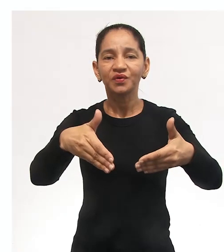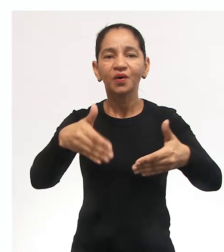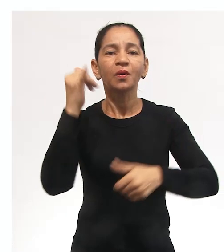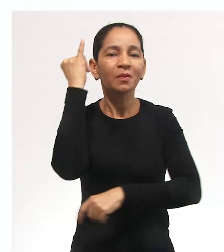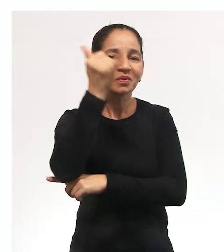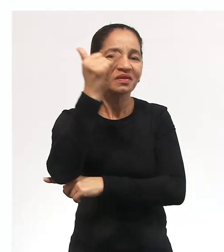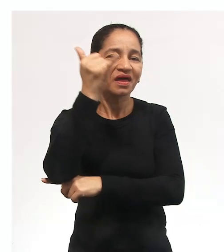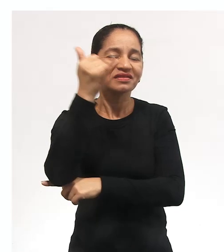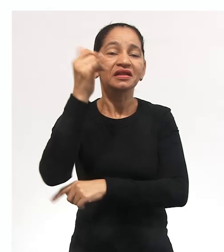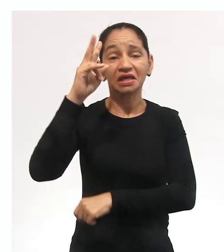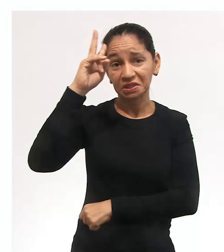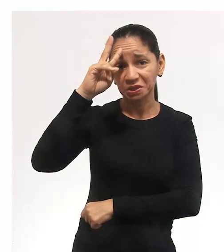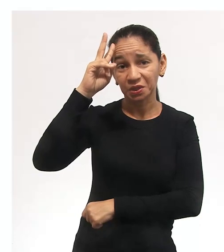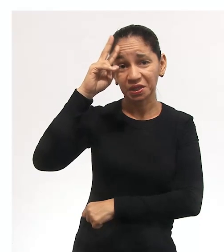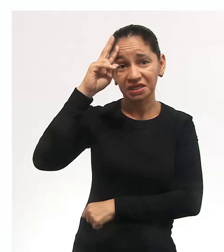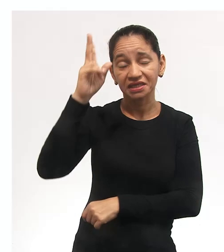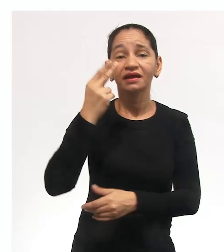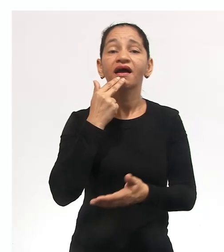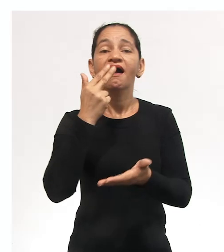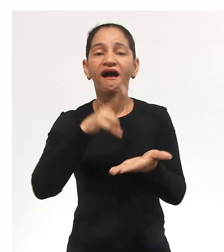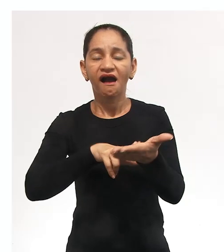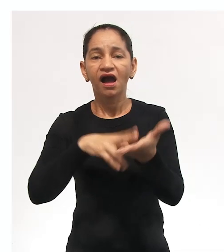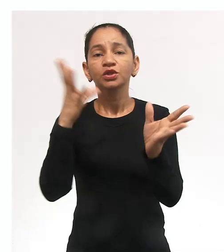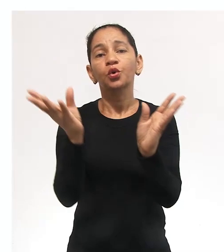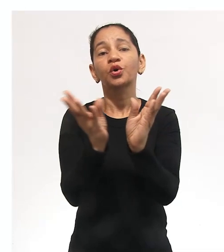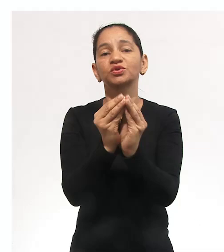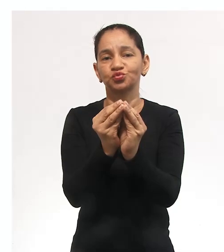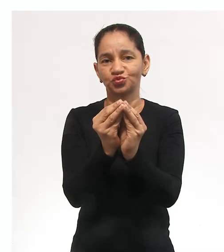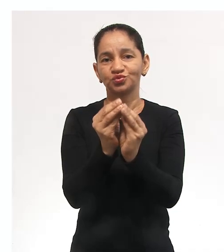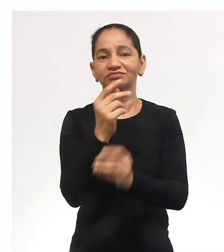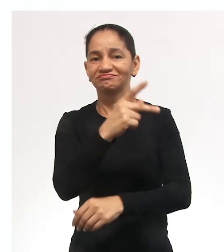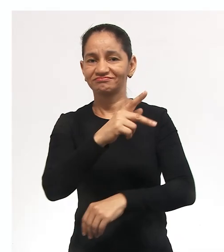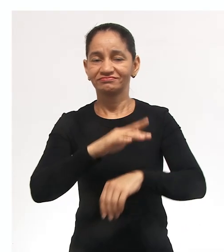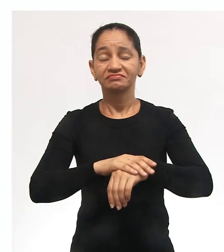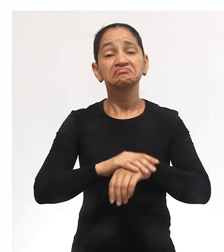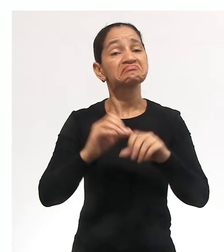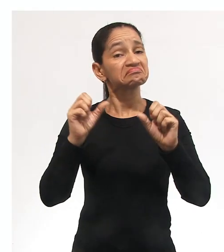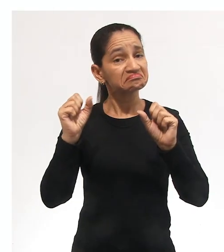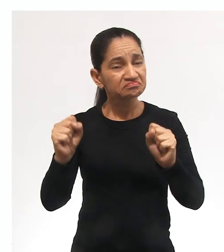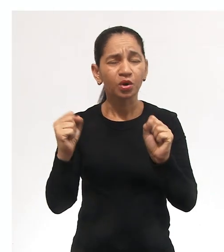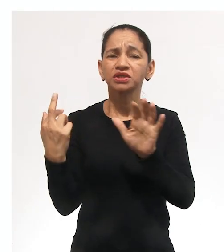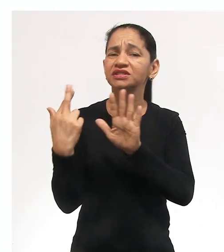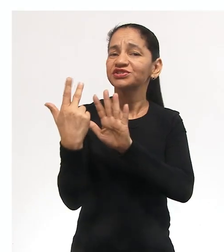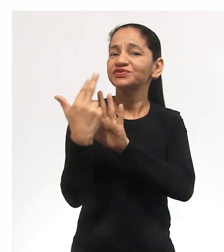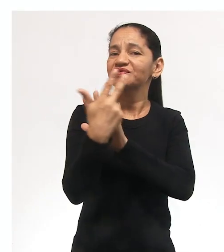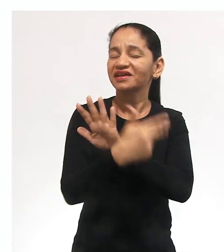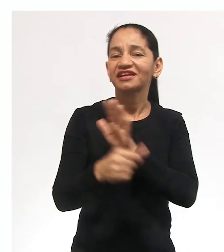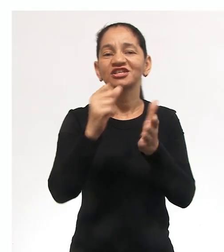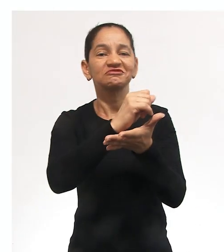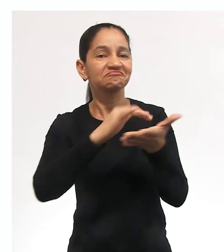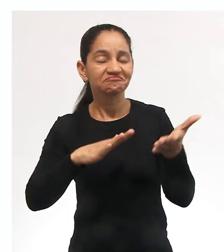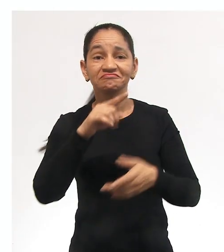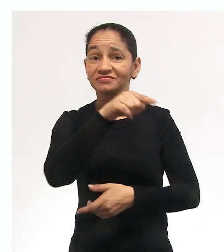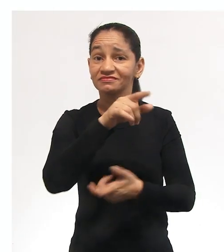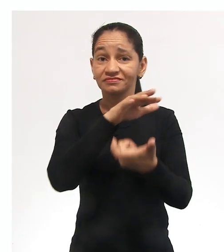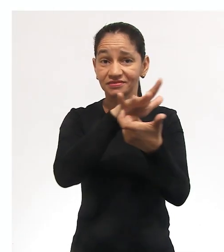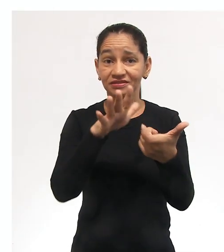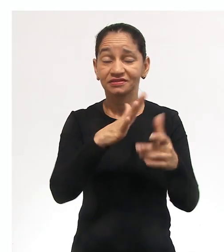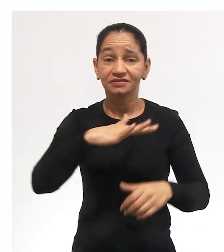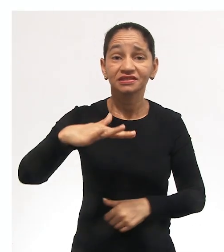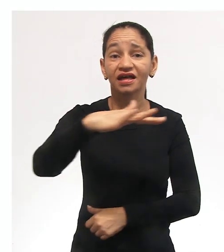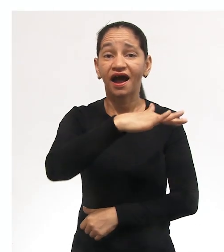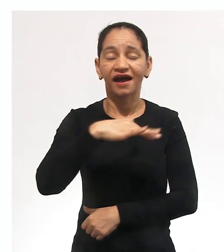narrativas, instruções, cartas, resumos. Então, nós podemos ter uma variedade em relação ao letramento. E